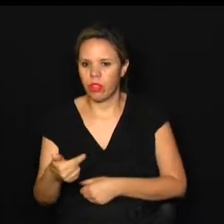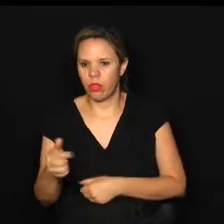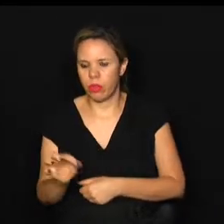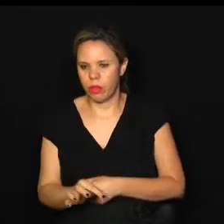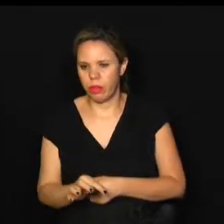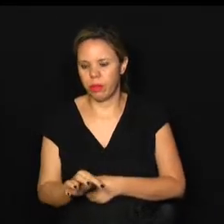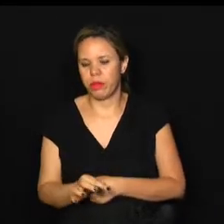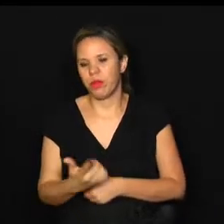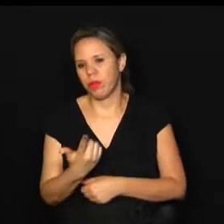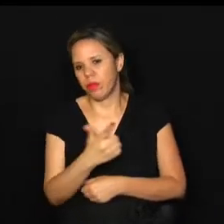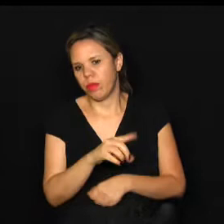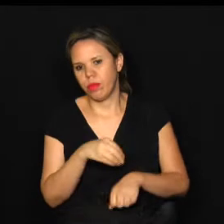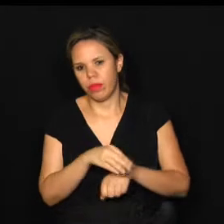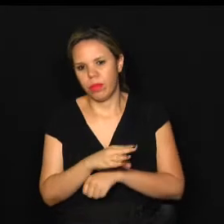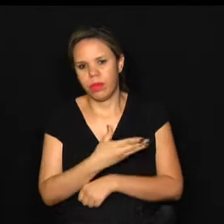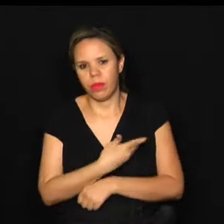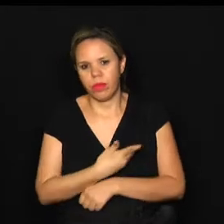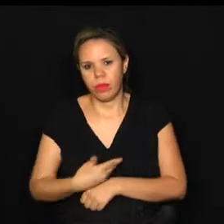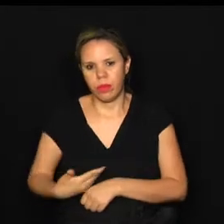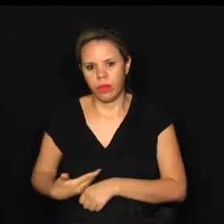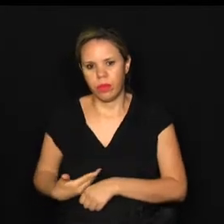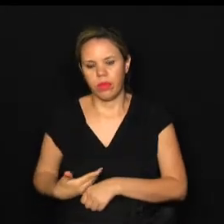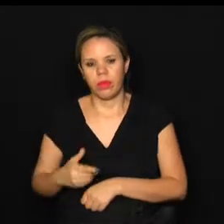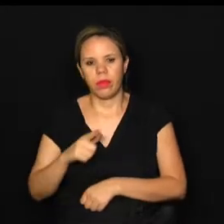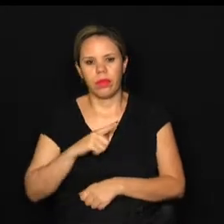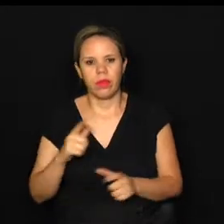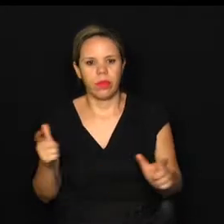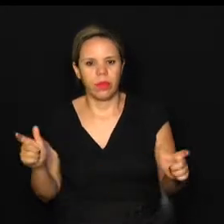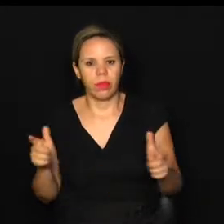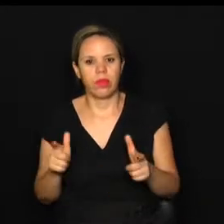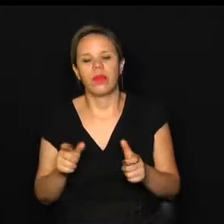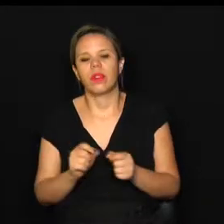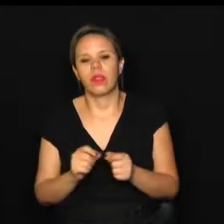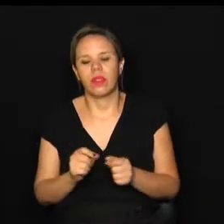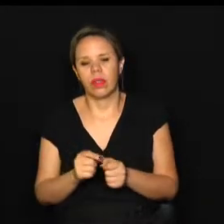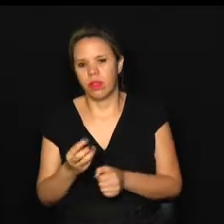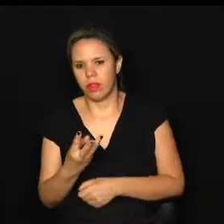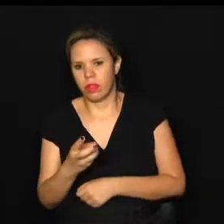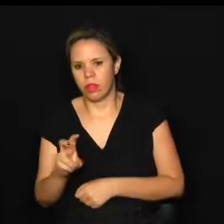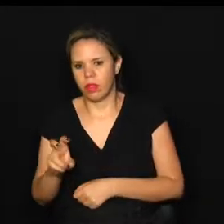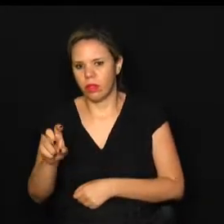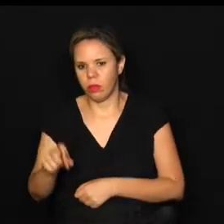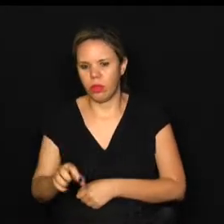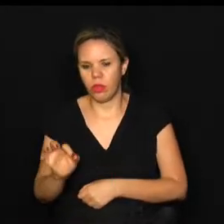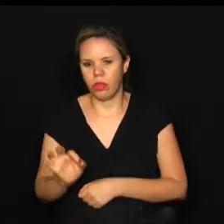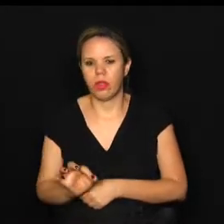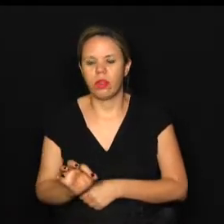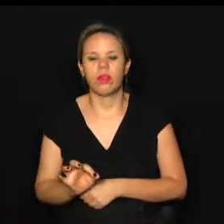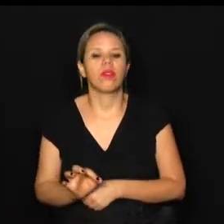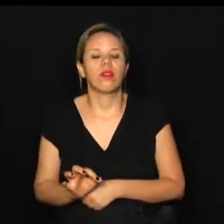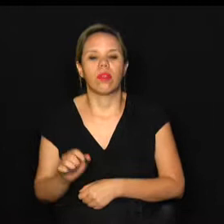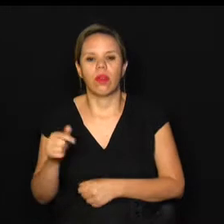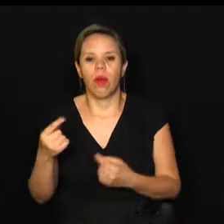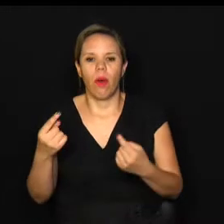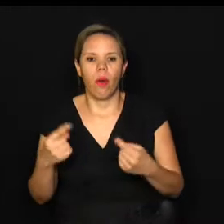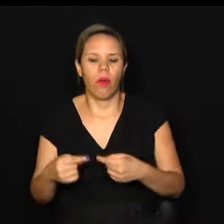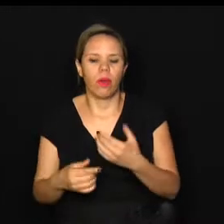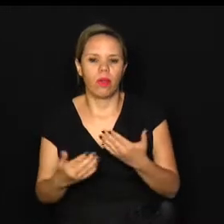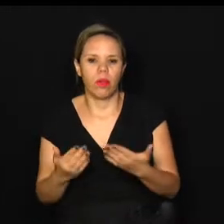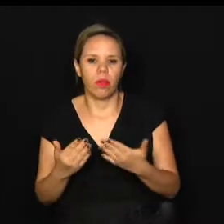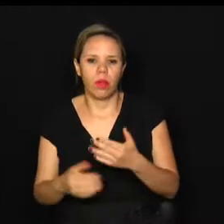Outras transferências do Estado, uma queda de 35 milhões e 600, 37 milhões e 300 foram repassados esse ano contra 58